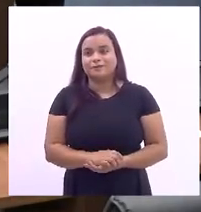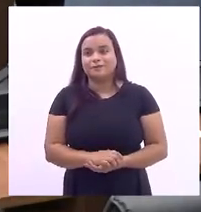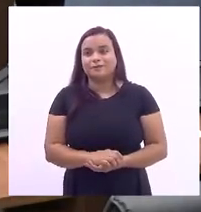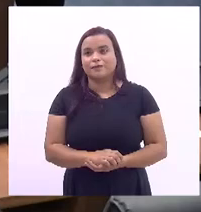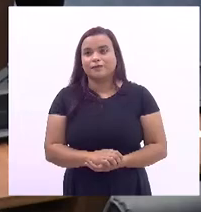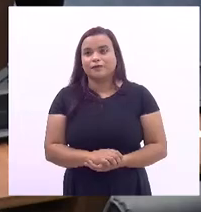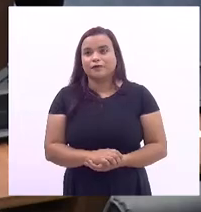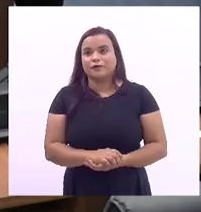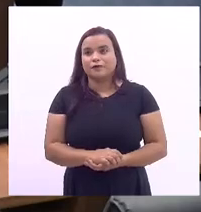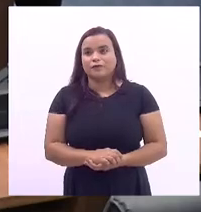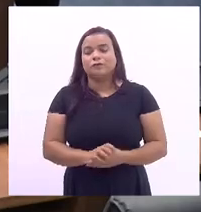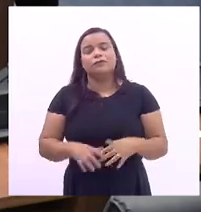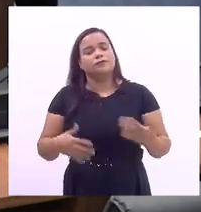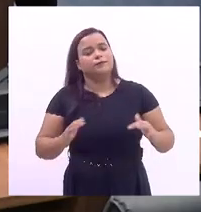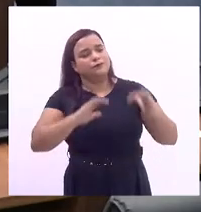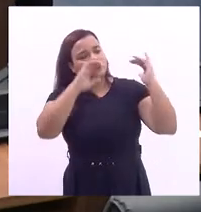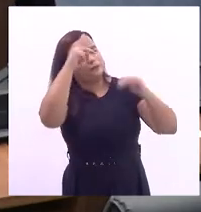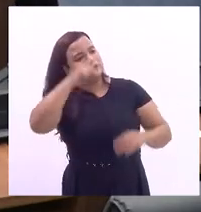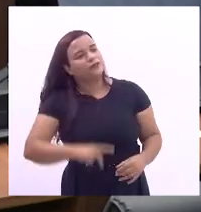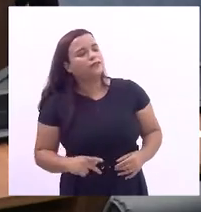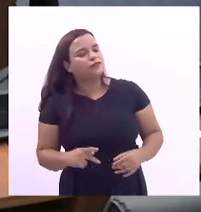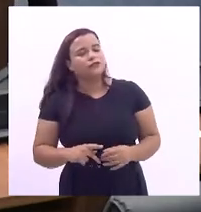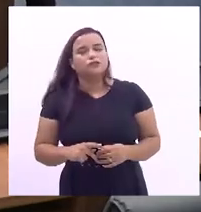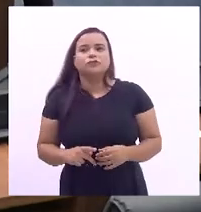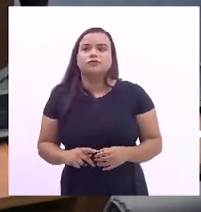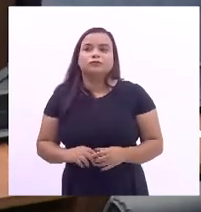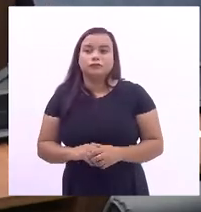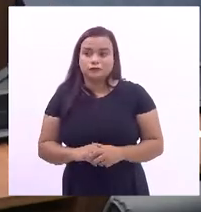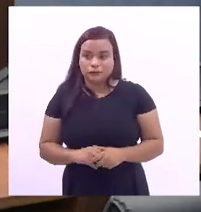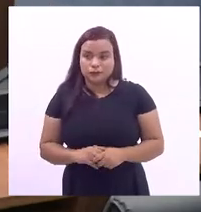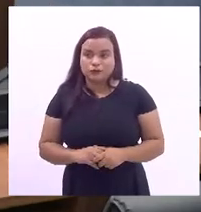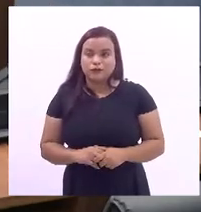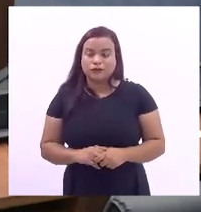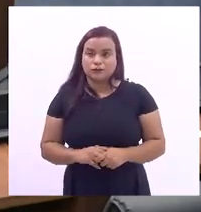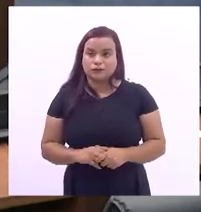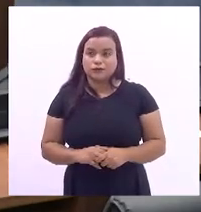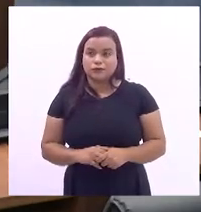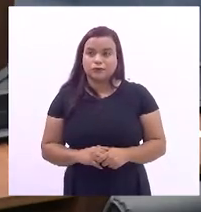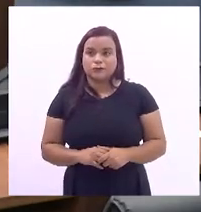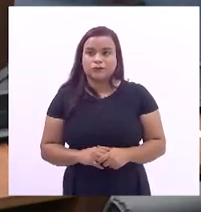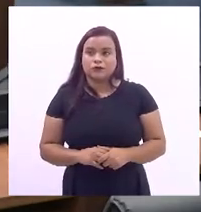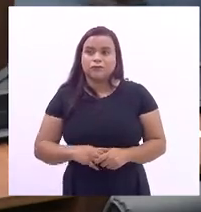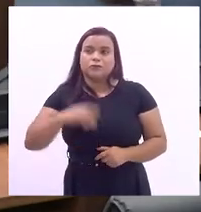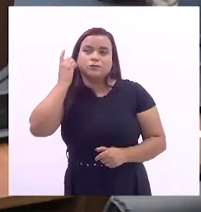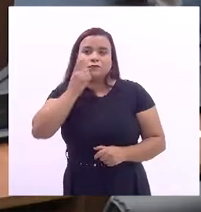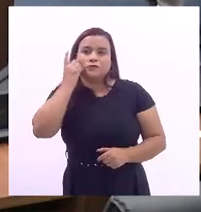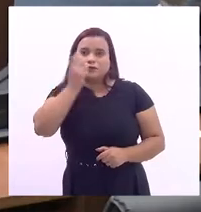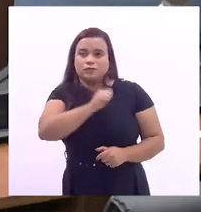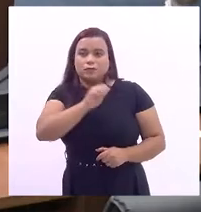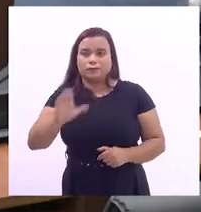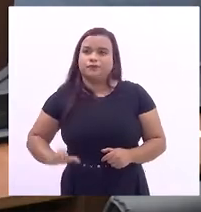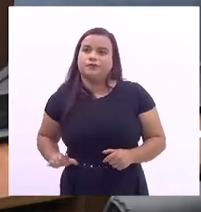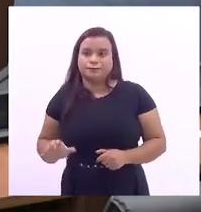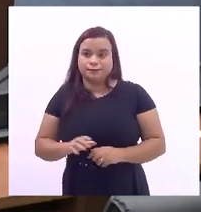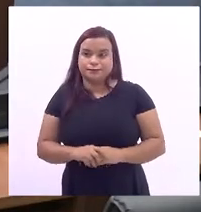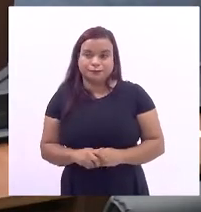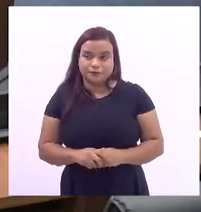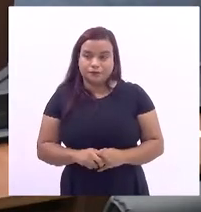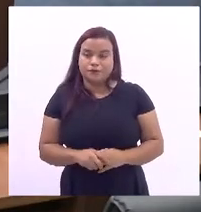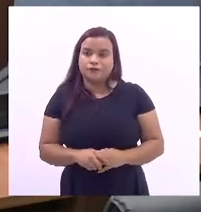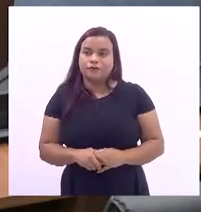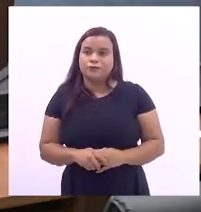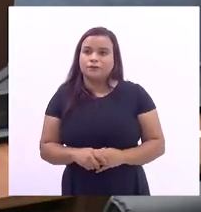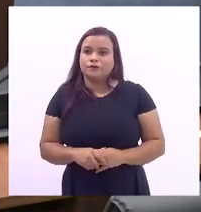o seu presidente o deputado André Ceciliano